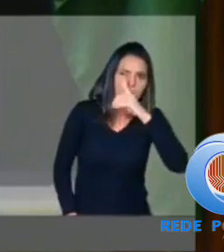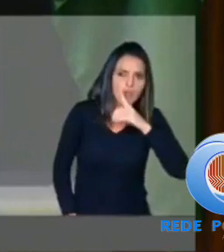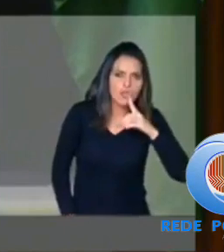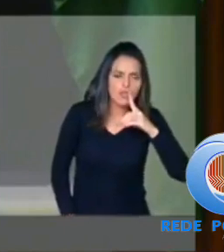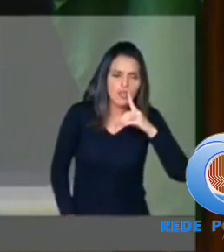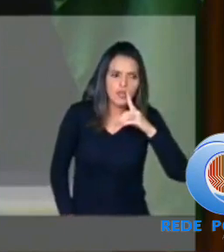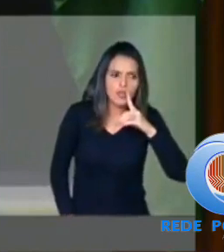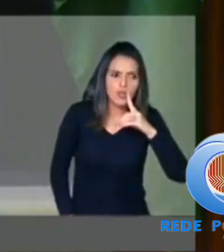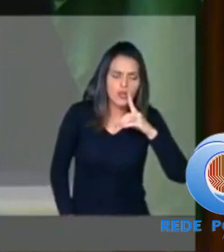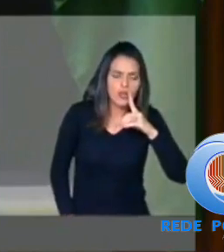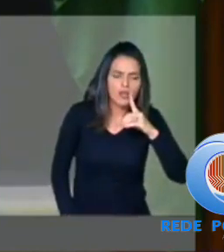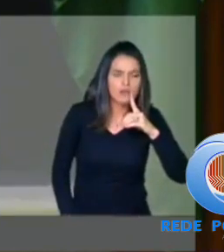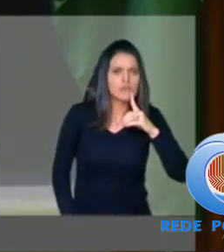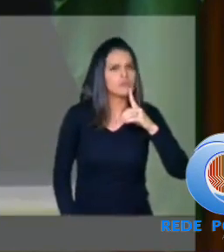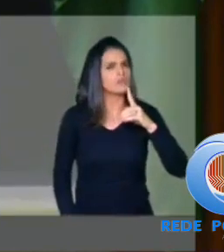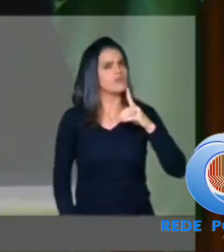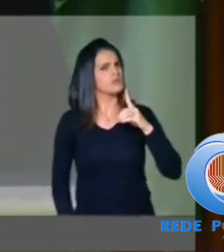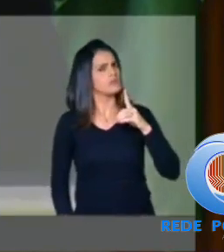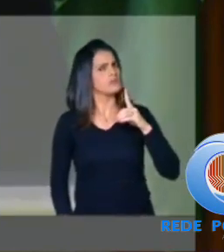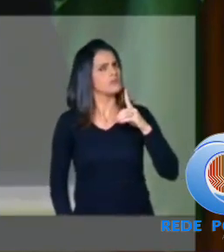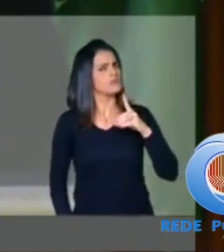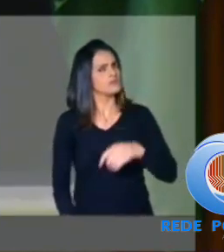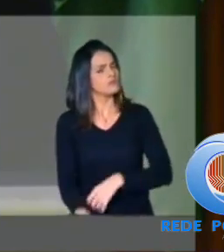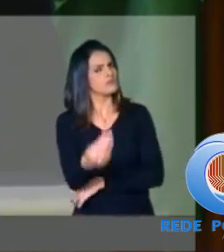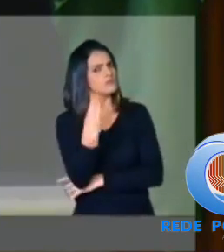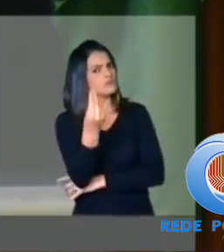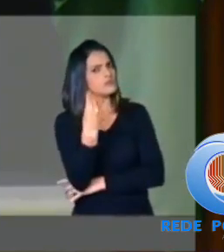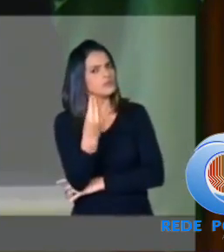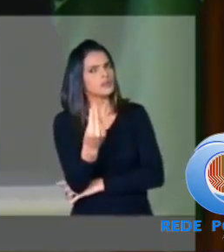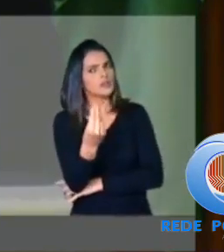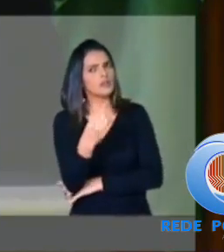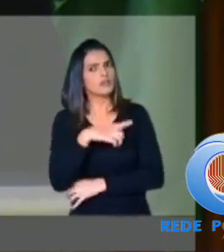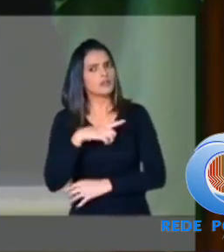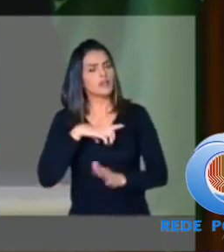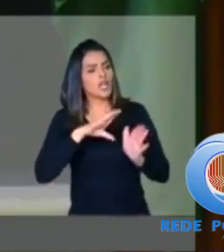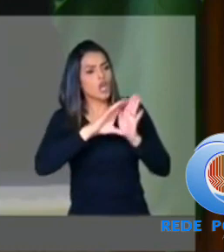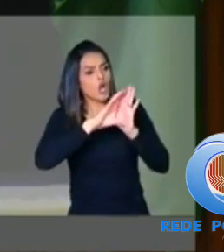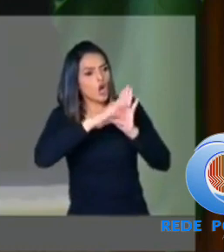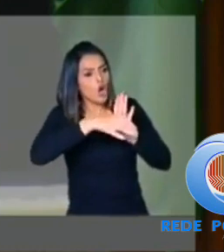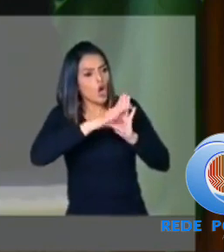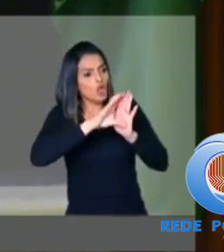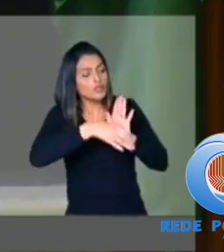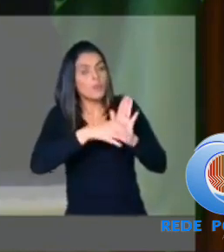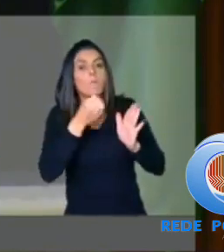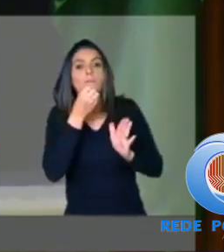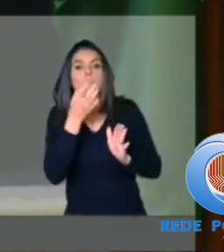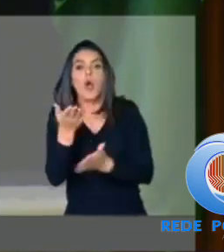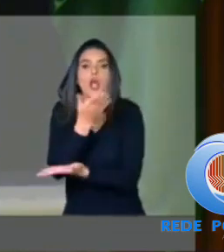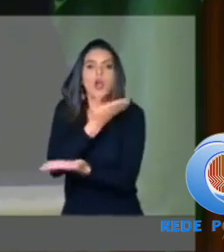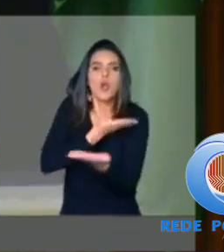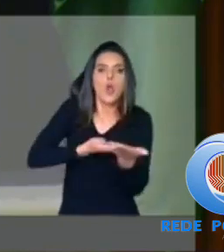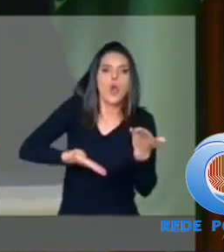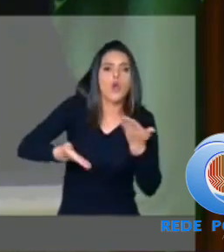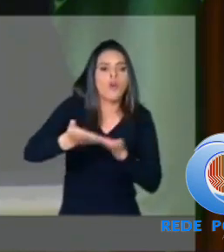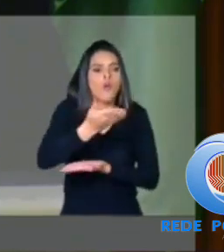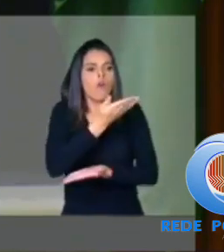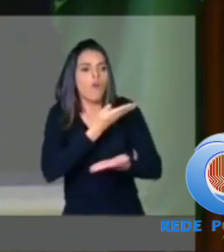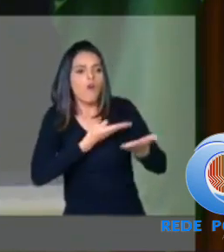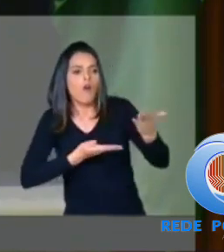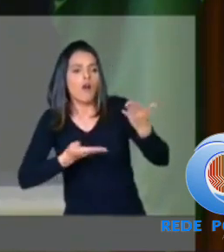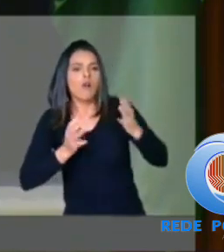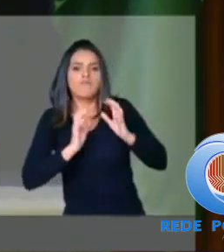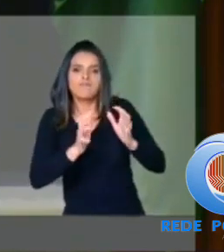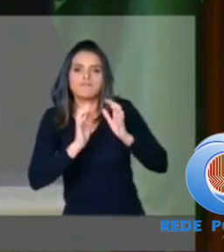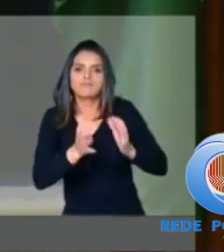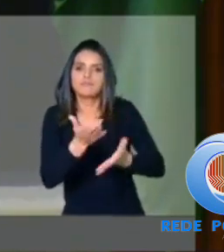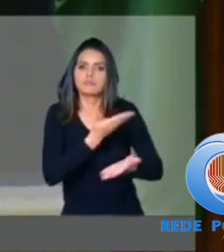sei, isso aí viola os mais elementares conceitos da boa convivência.